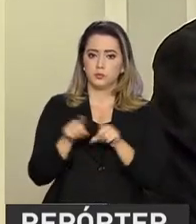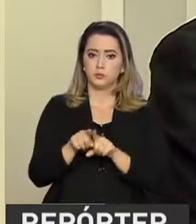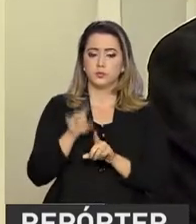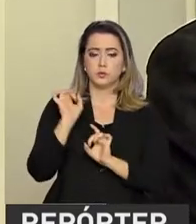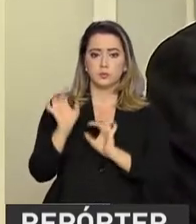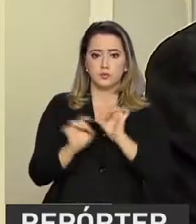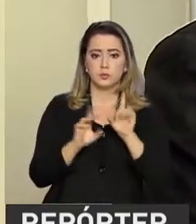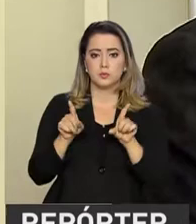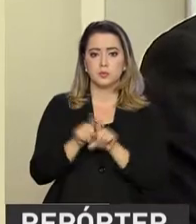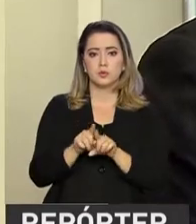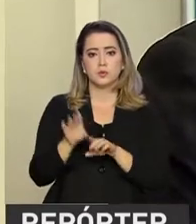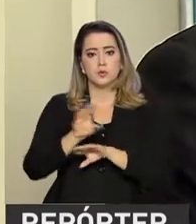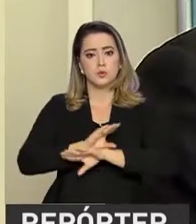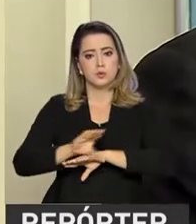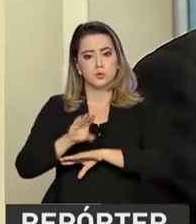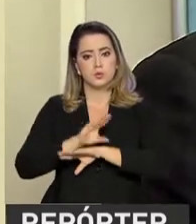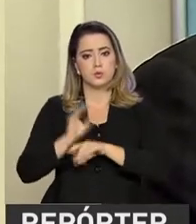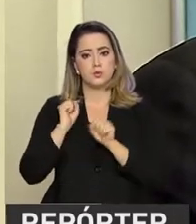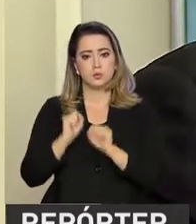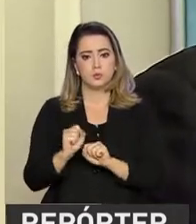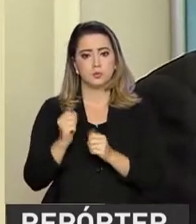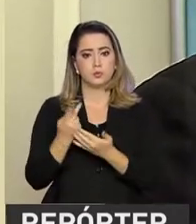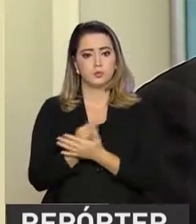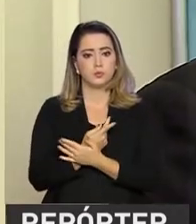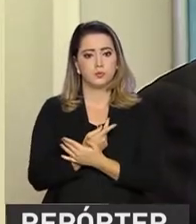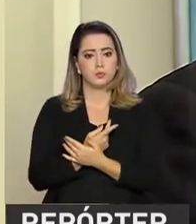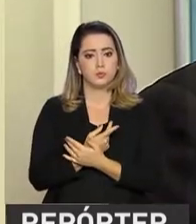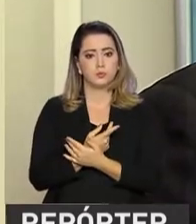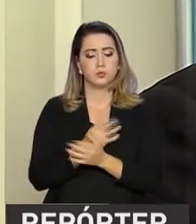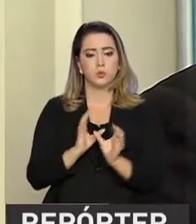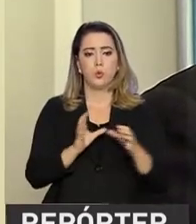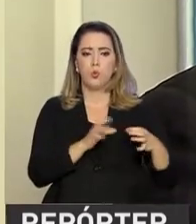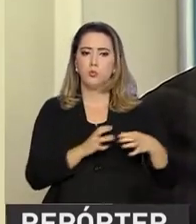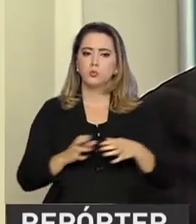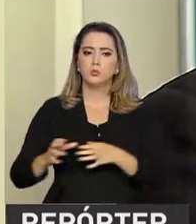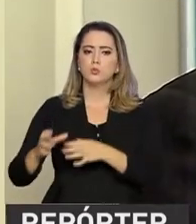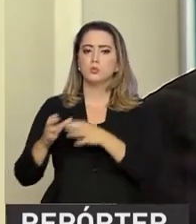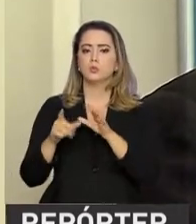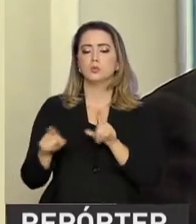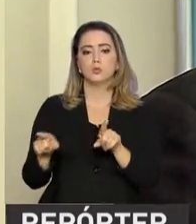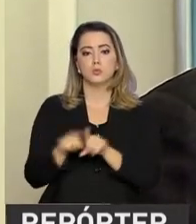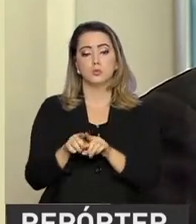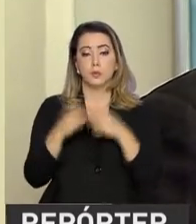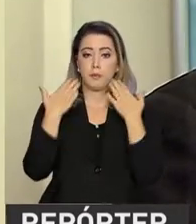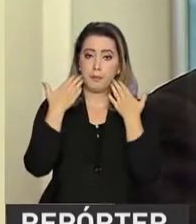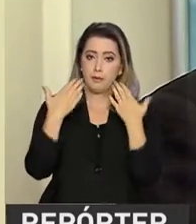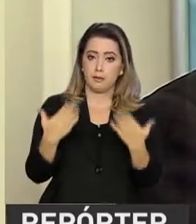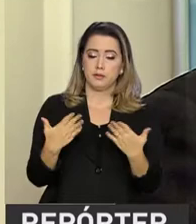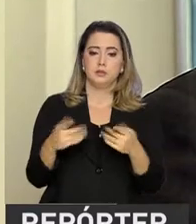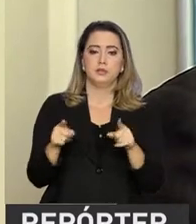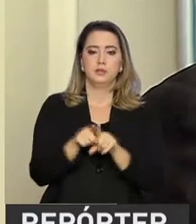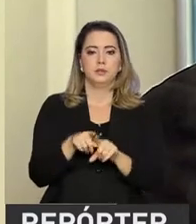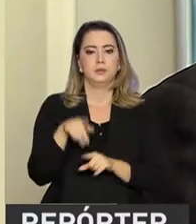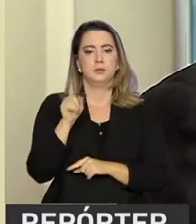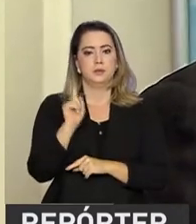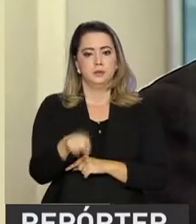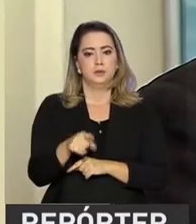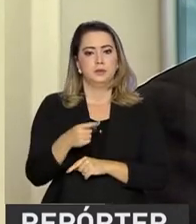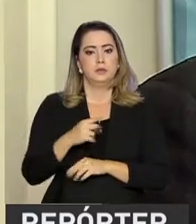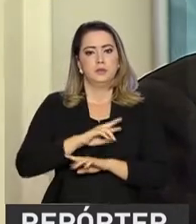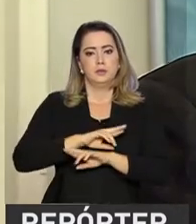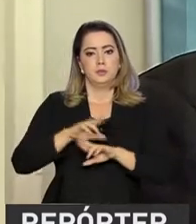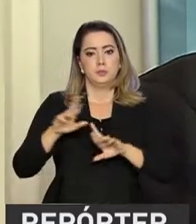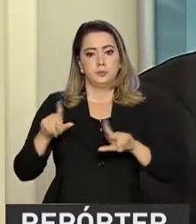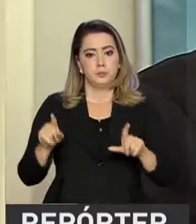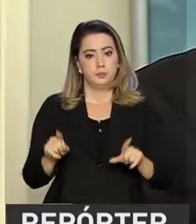específicos expulso esses cursos podem ser modelados e apresentados de maneira que essa dinamicidade